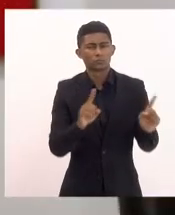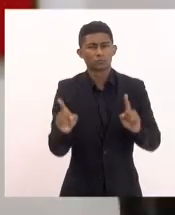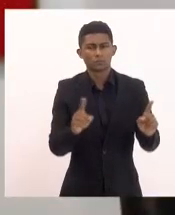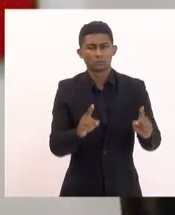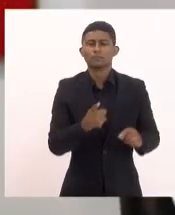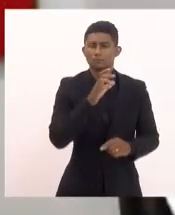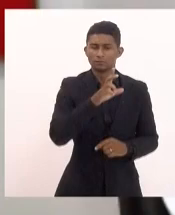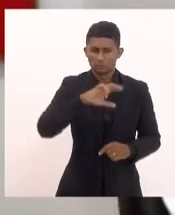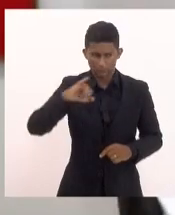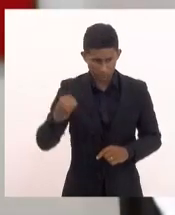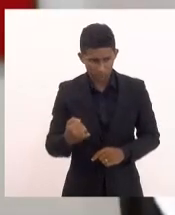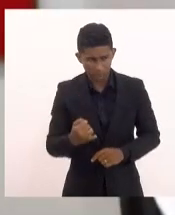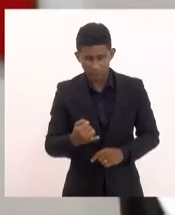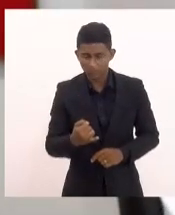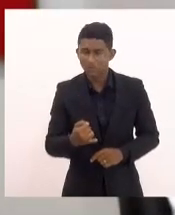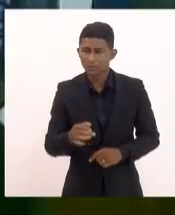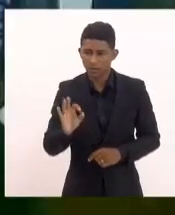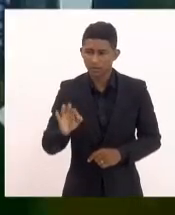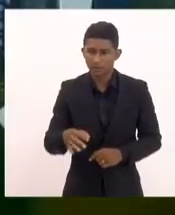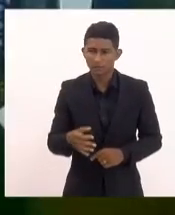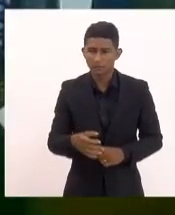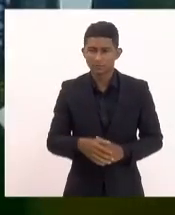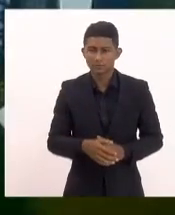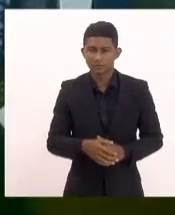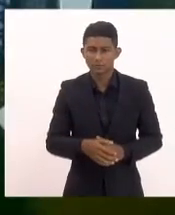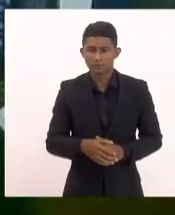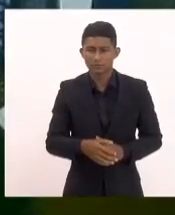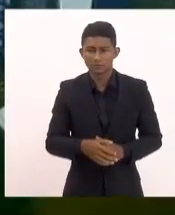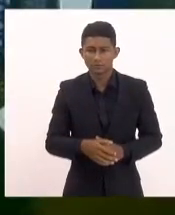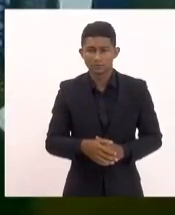presidente? CCJ. Pela juridicidade, presidente.